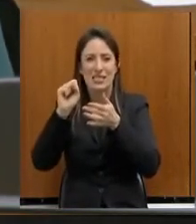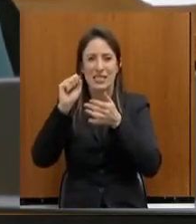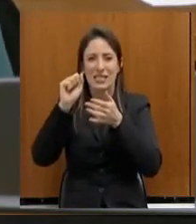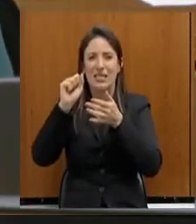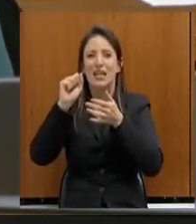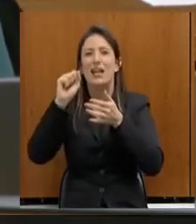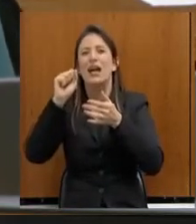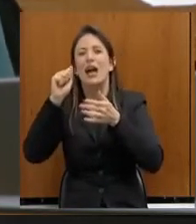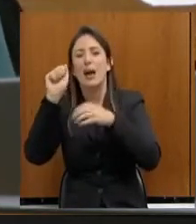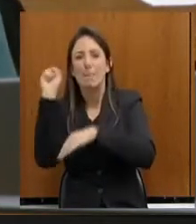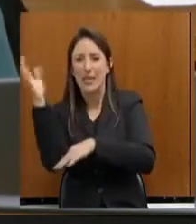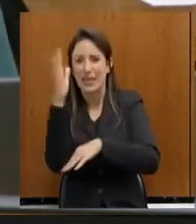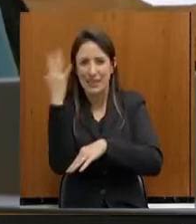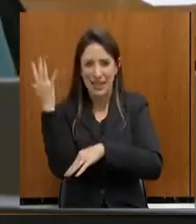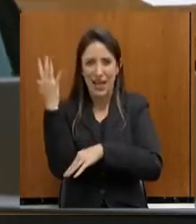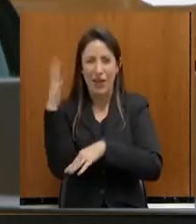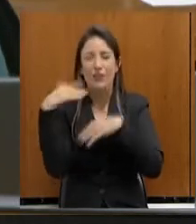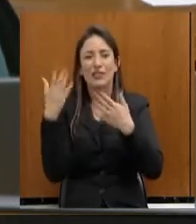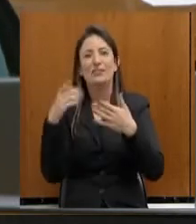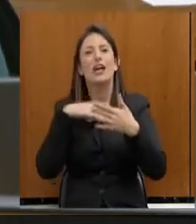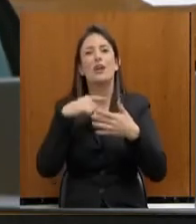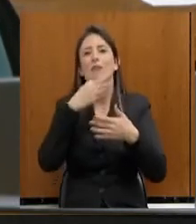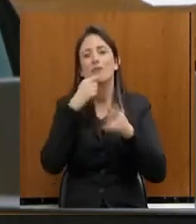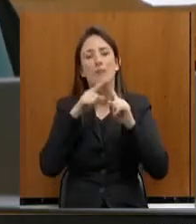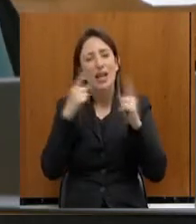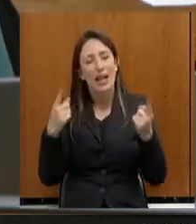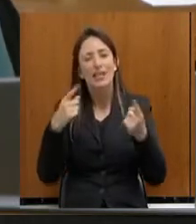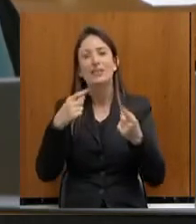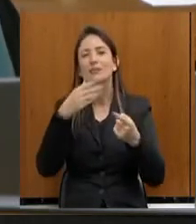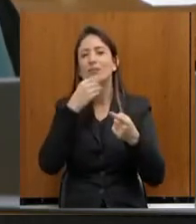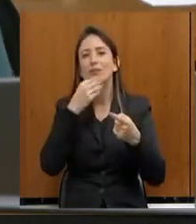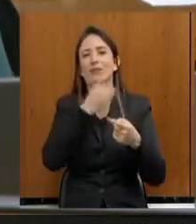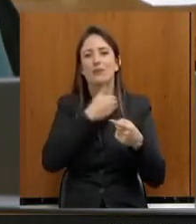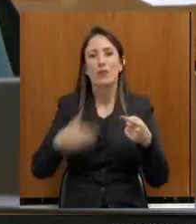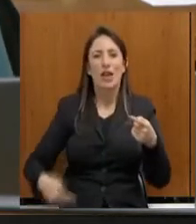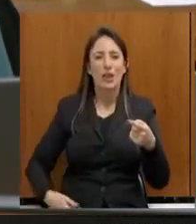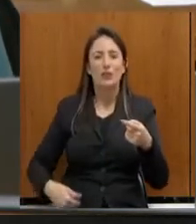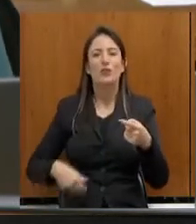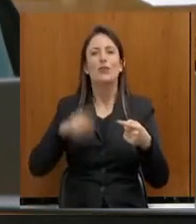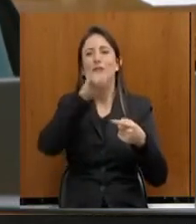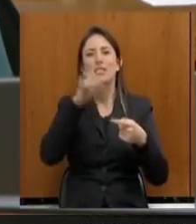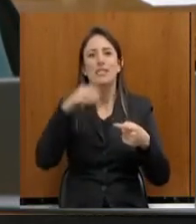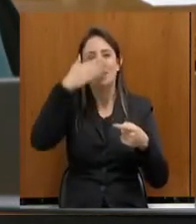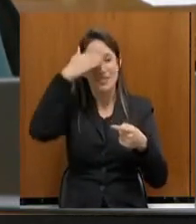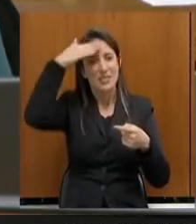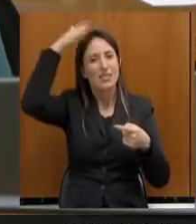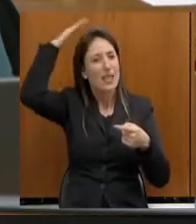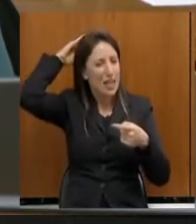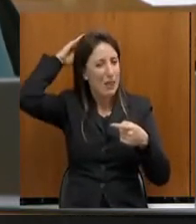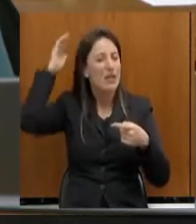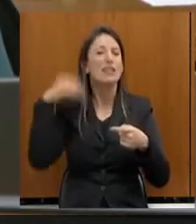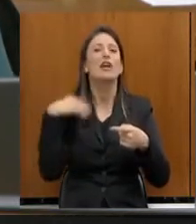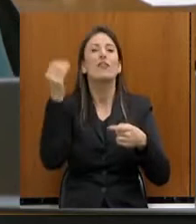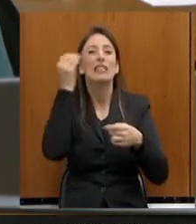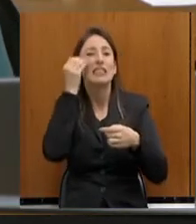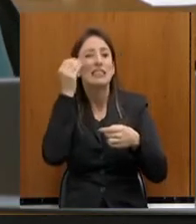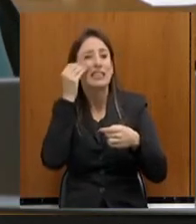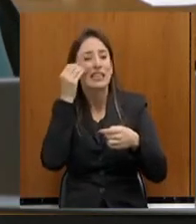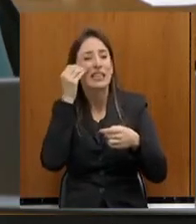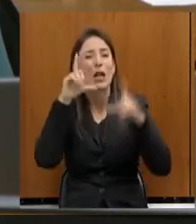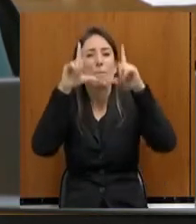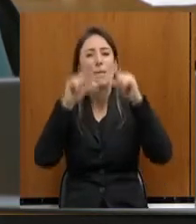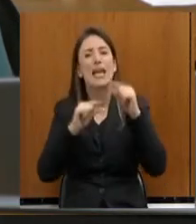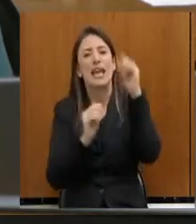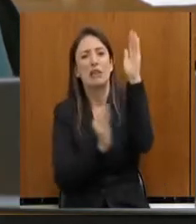desafio é grande Deputado mais sobre liderança do governador Romeu Zema continuamos firmes no propósito desburocratizar e trazer o